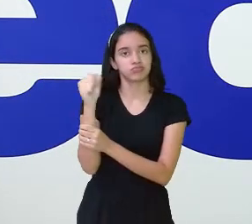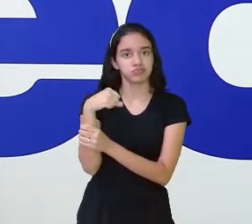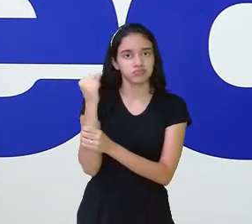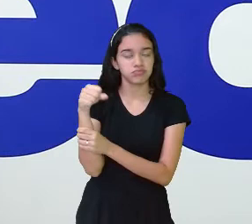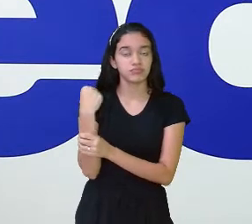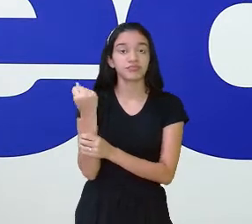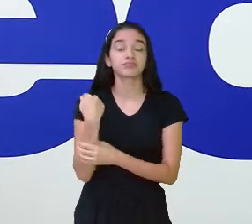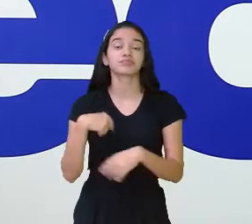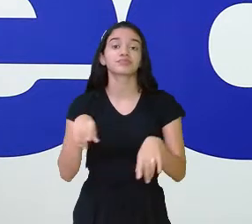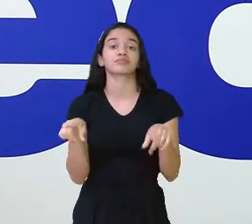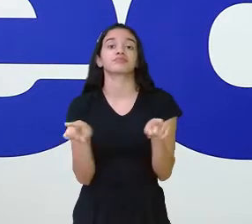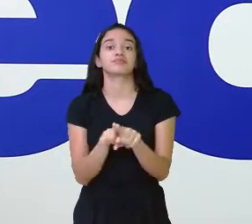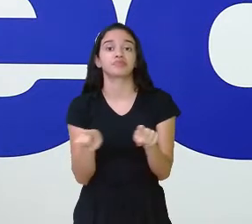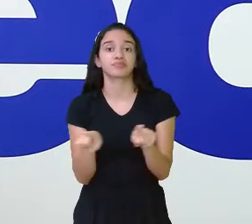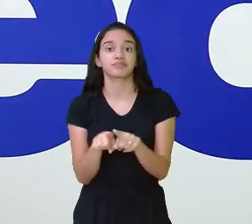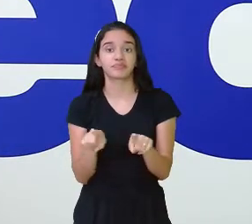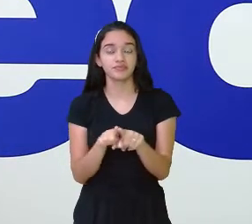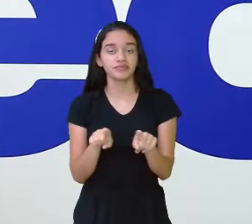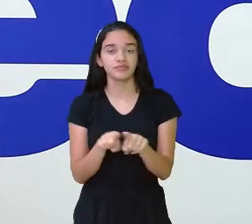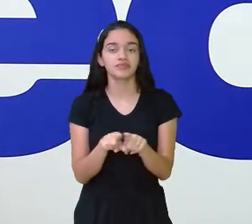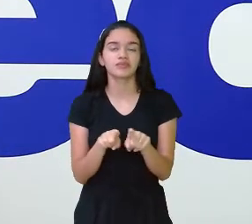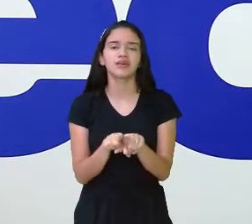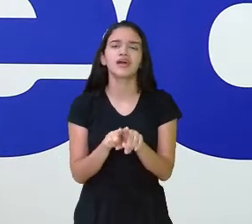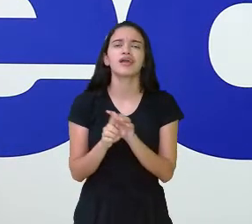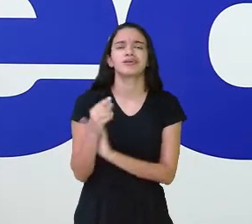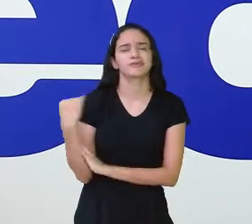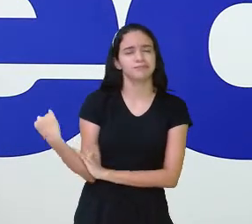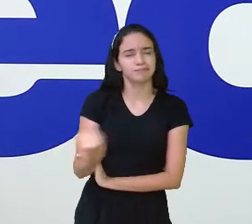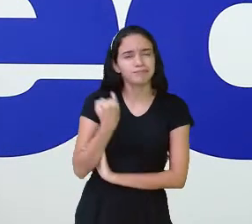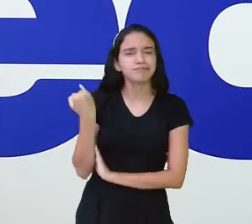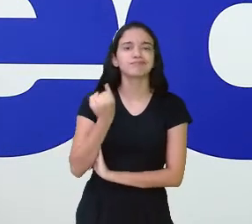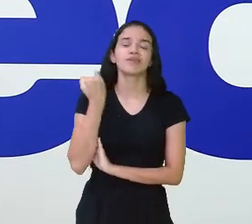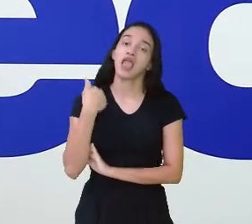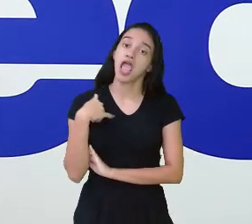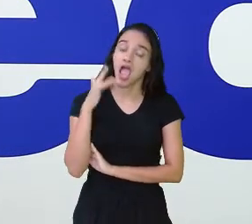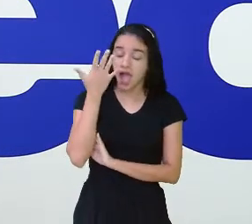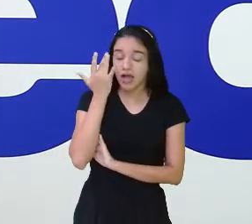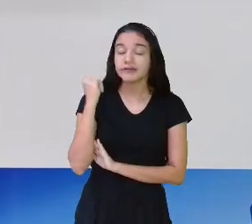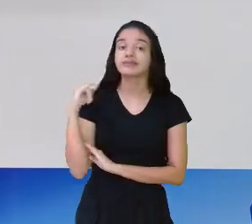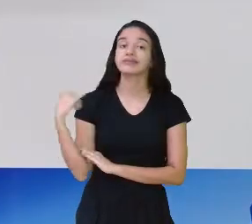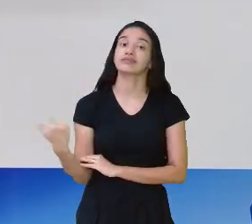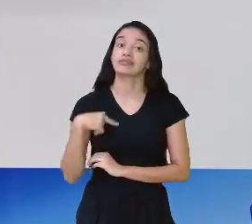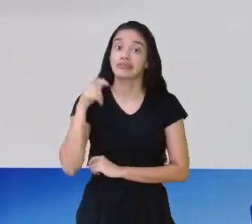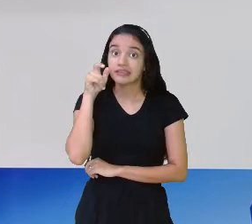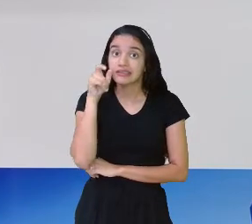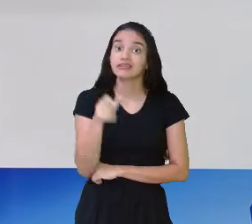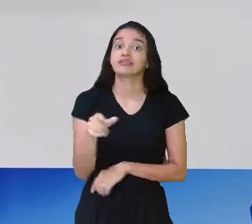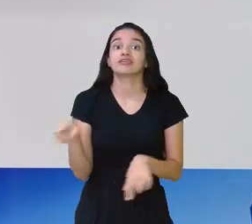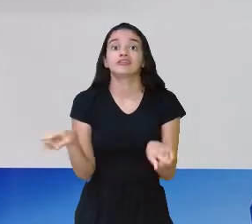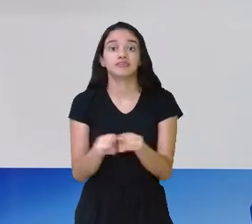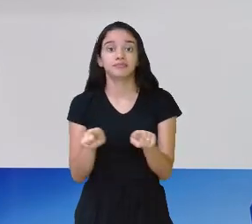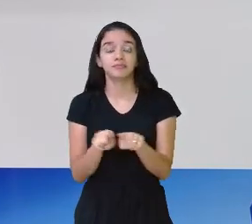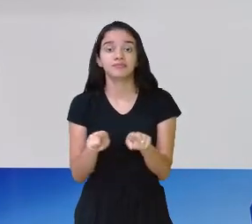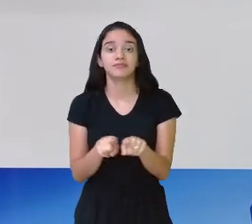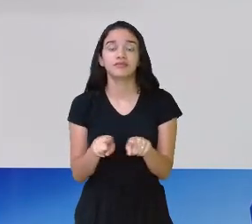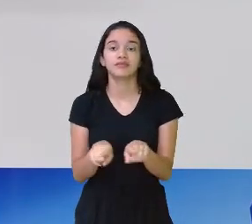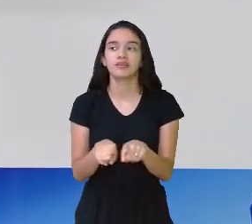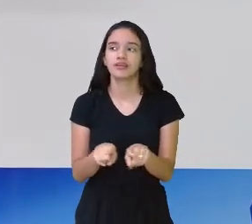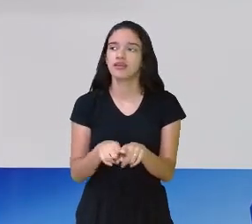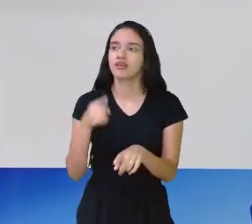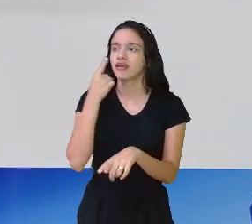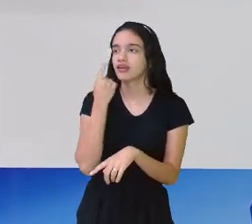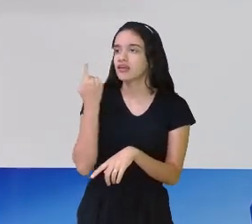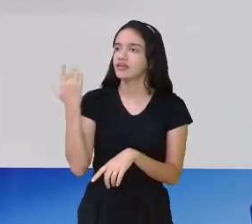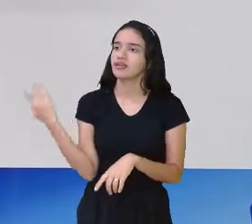motora, da lateralidade, né? É muito importante. Eu acho que é bem interessante. E aí, mais, né, ela